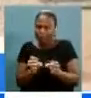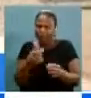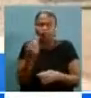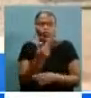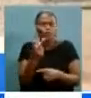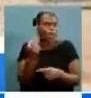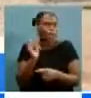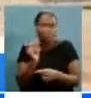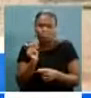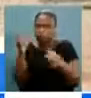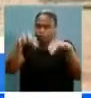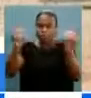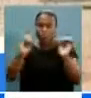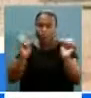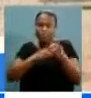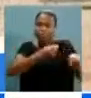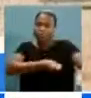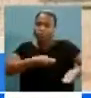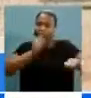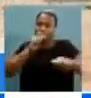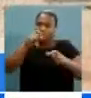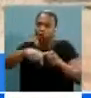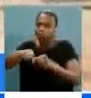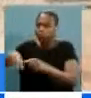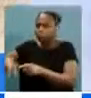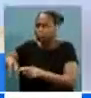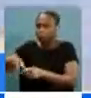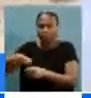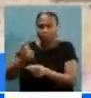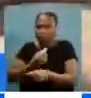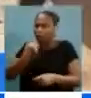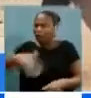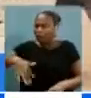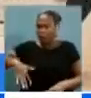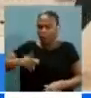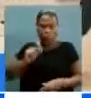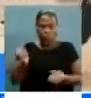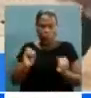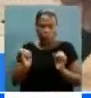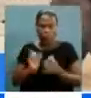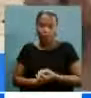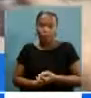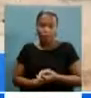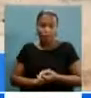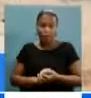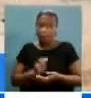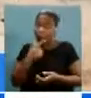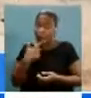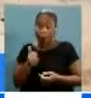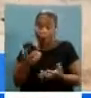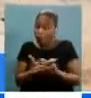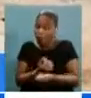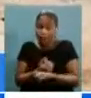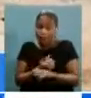agricultura desse gota a gota, a você saber que é a coisa que eu tomo de barote. Então que tem possibilidade de vir tudo hora para mercado? Não, que